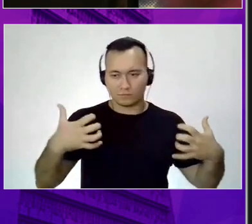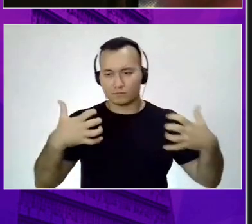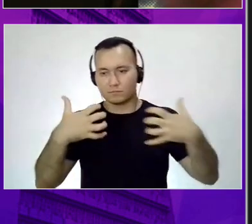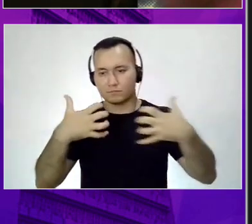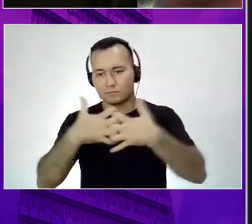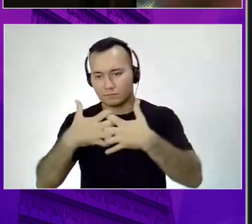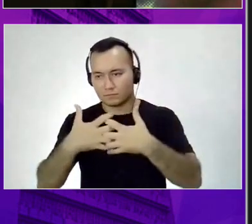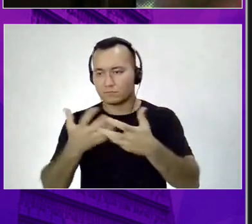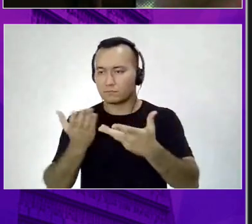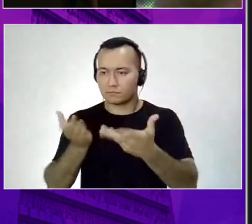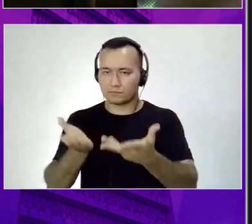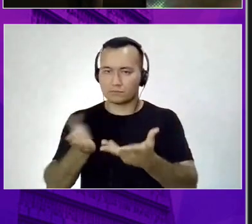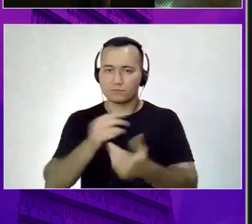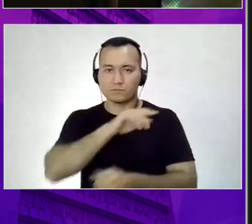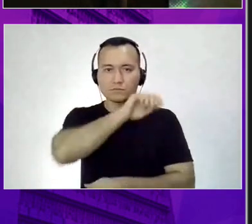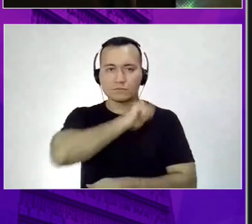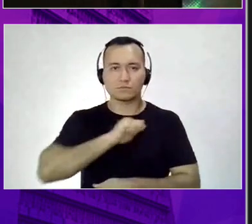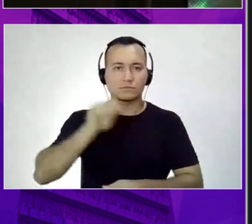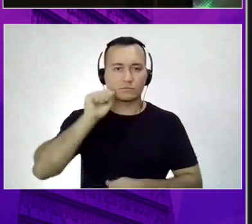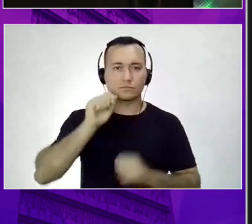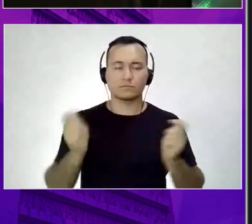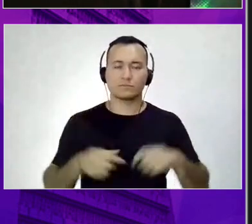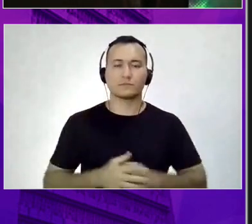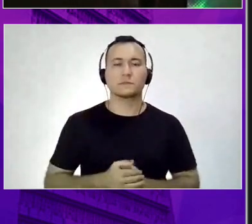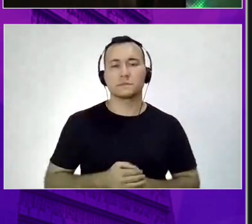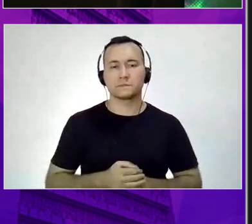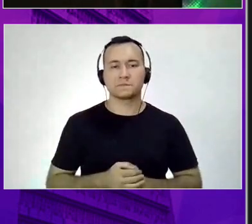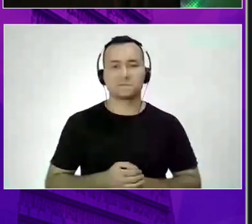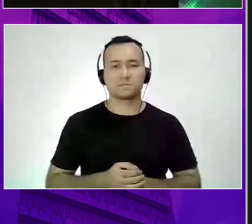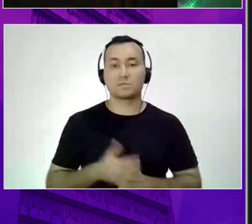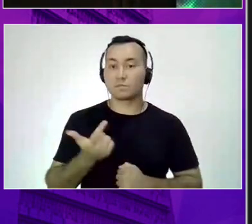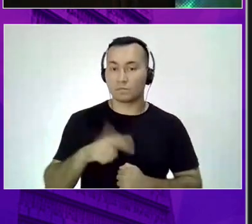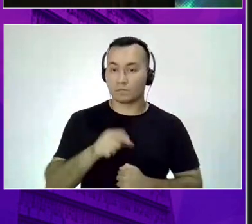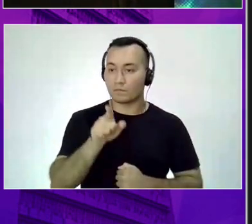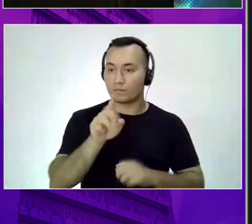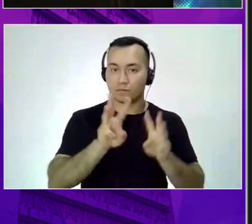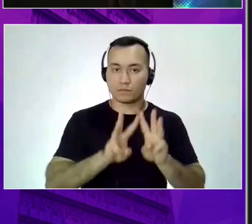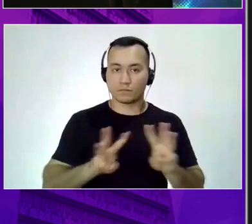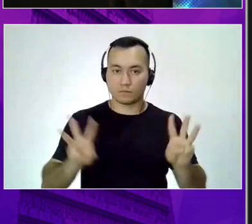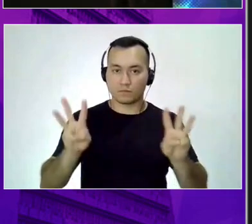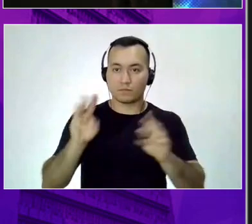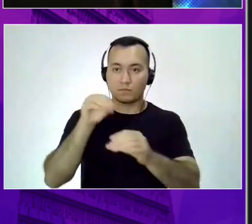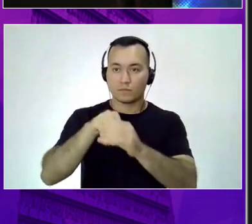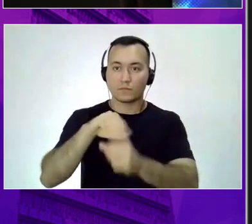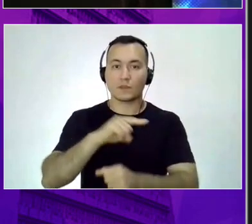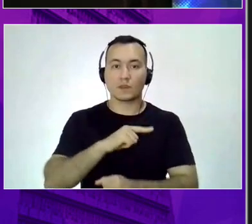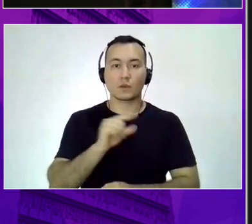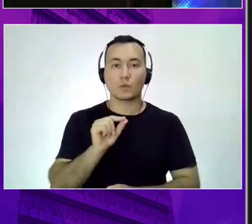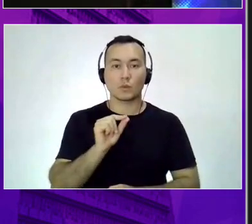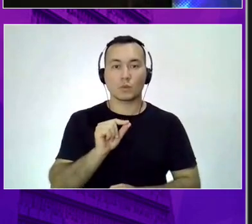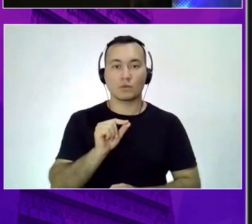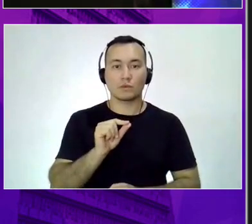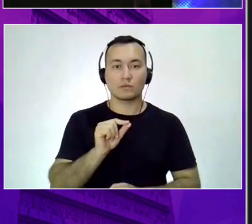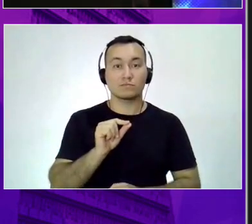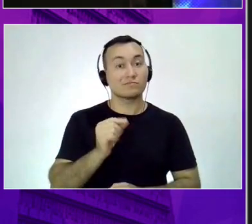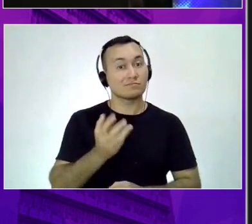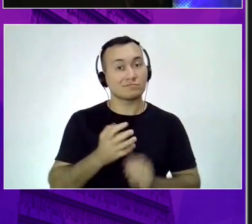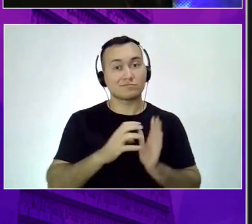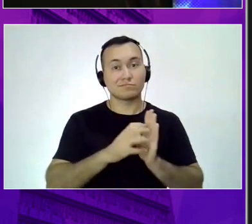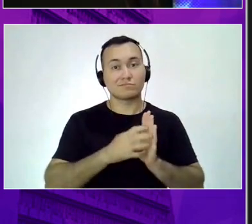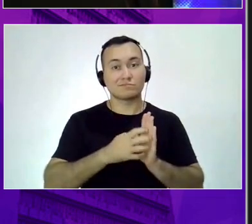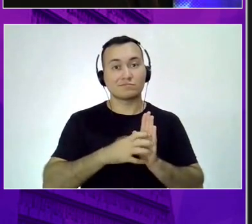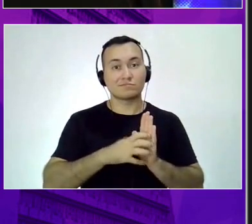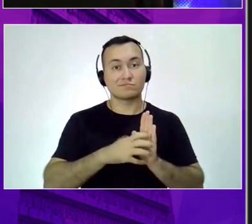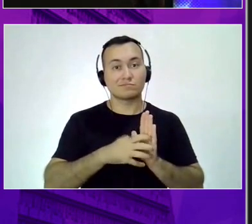ponto aqui que a gente pode ter dentro daquele nosso site, que eu mostrei para vocês, é um banco de dados. Né? Aqui eu subi uma